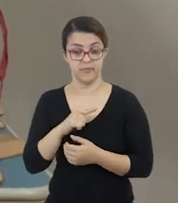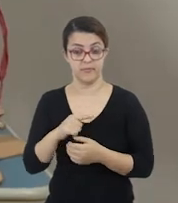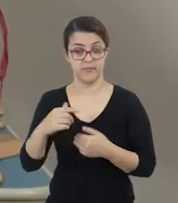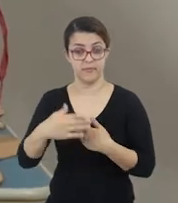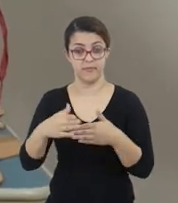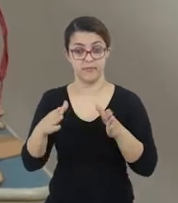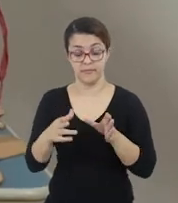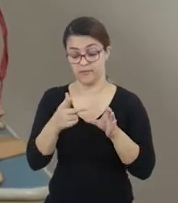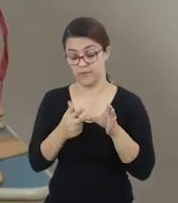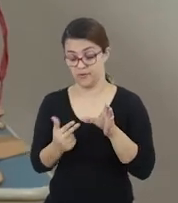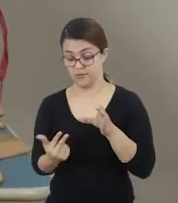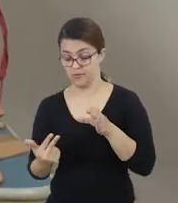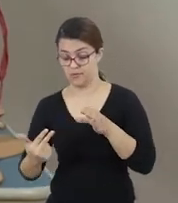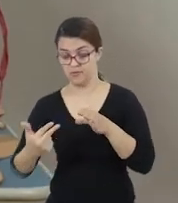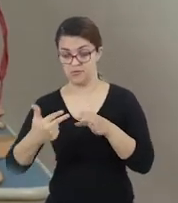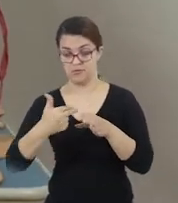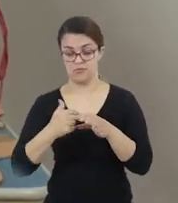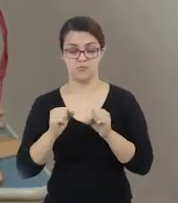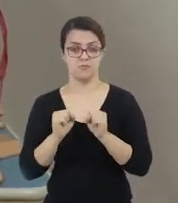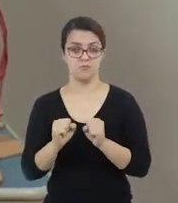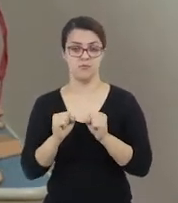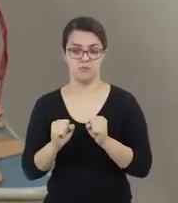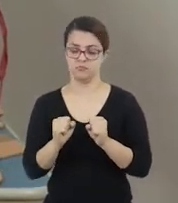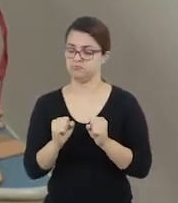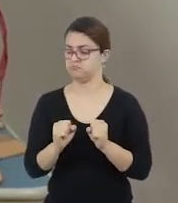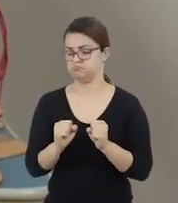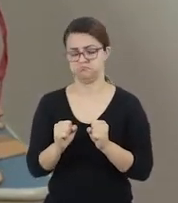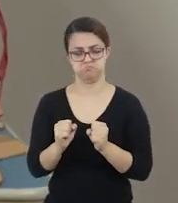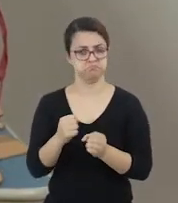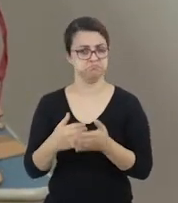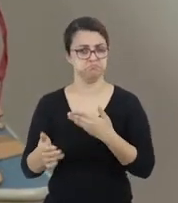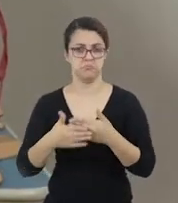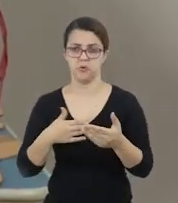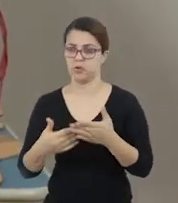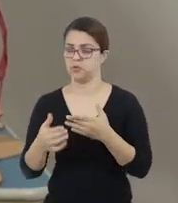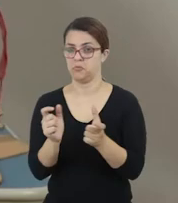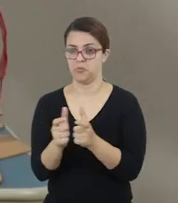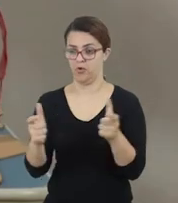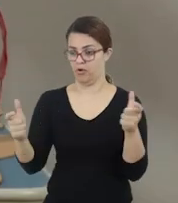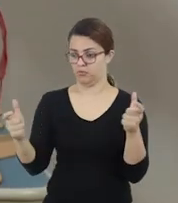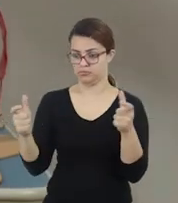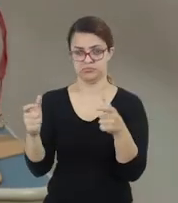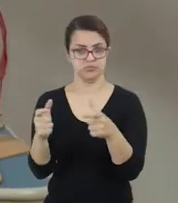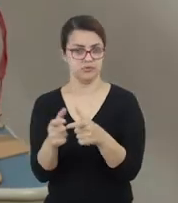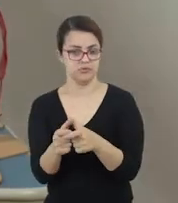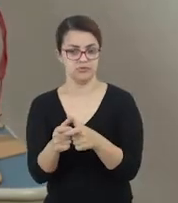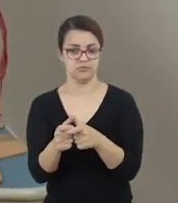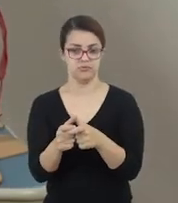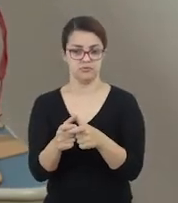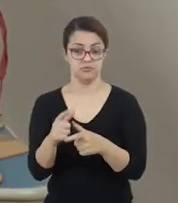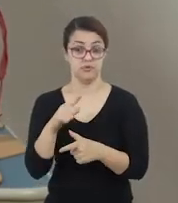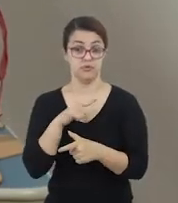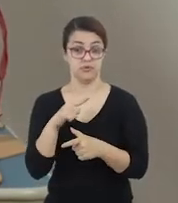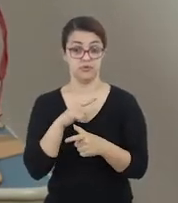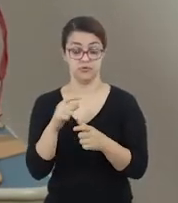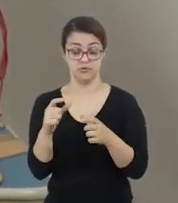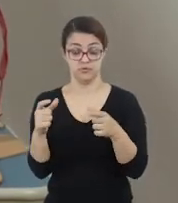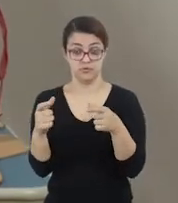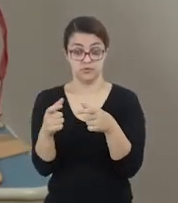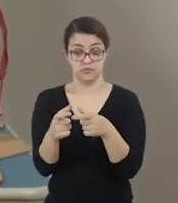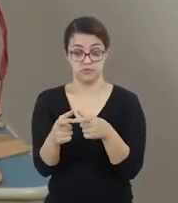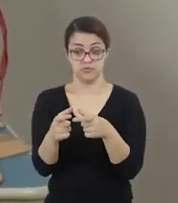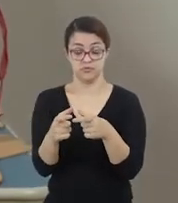Olha, vocês podem fazer a tartaruga de vocês do tamanho que vocês quiserem, tá? Eu tenho aqui um círculo